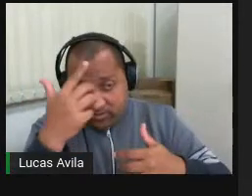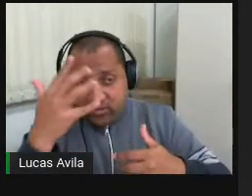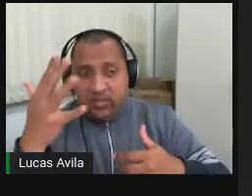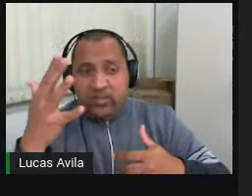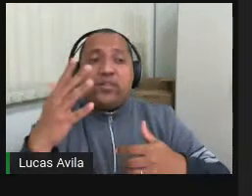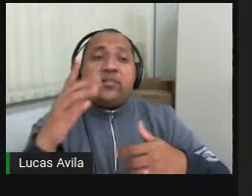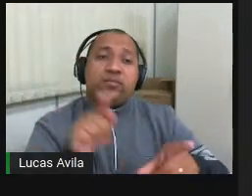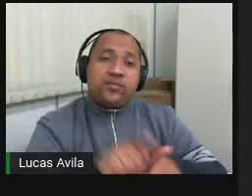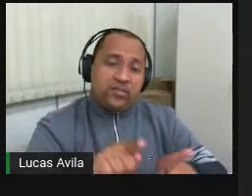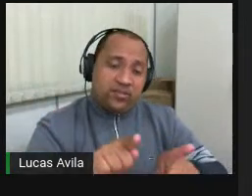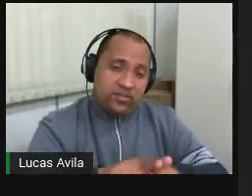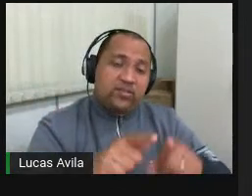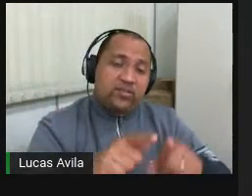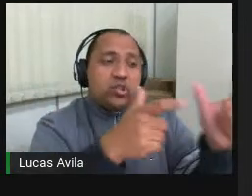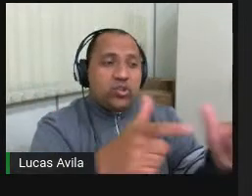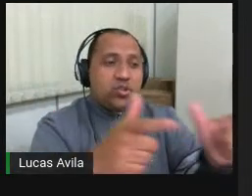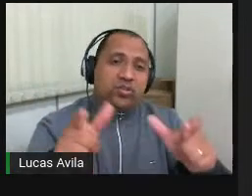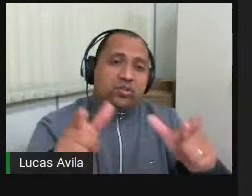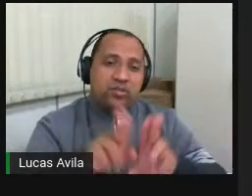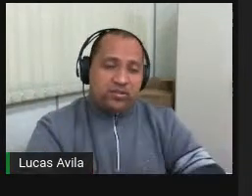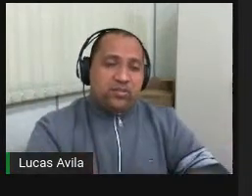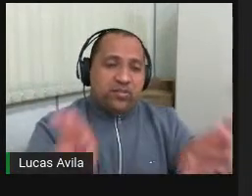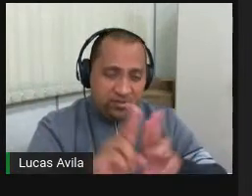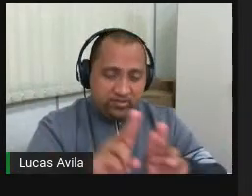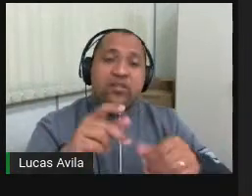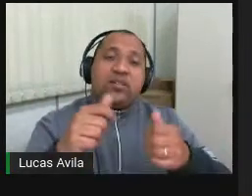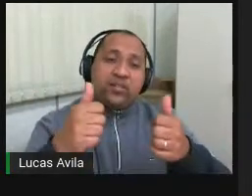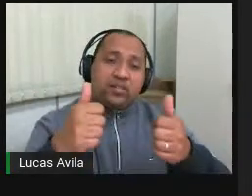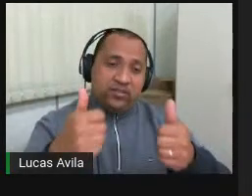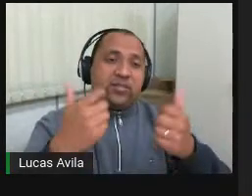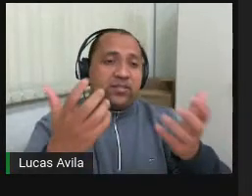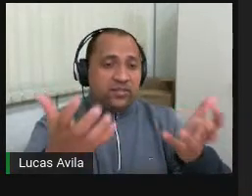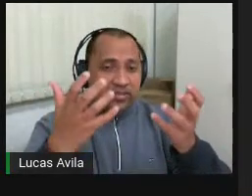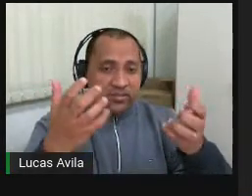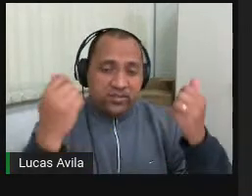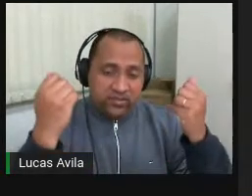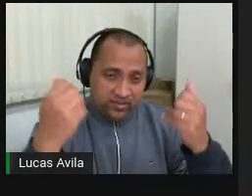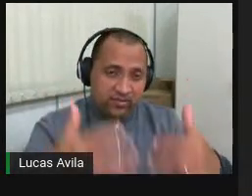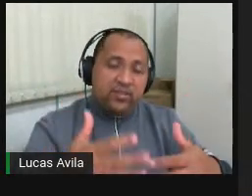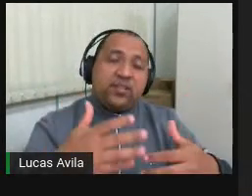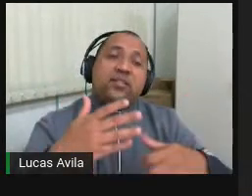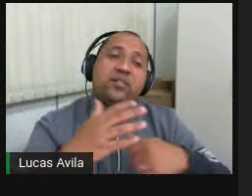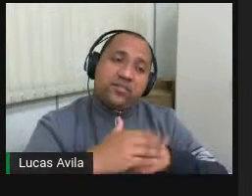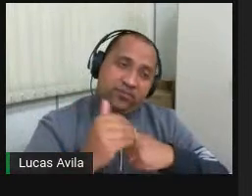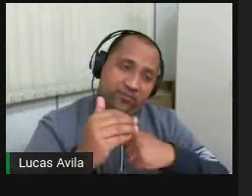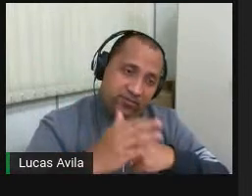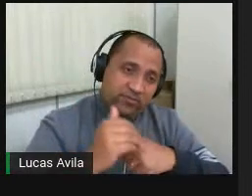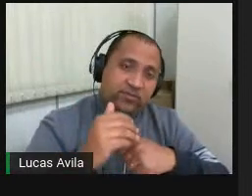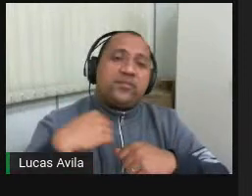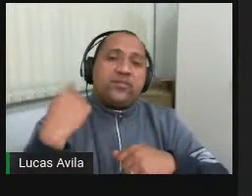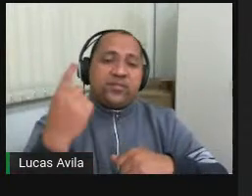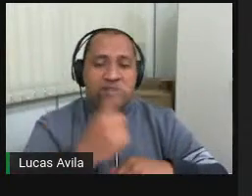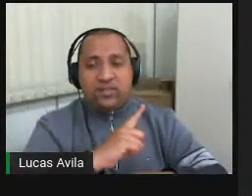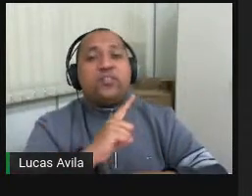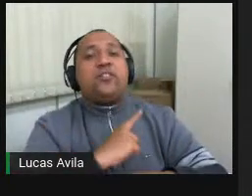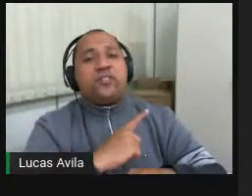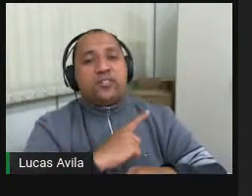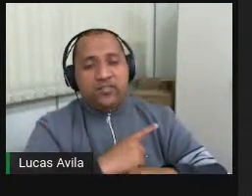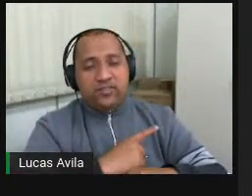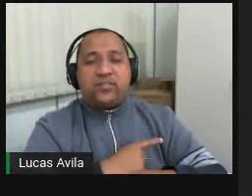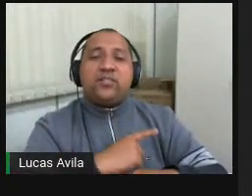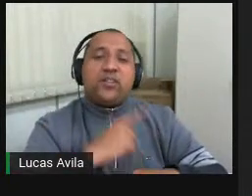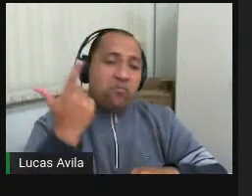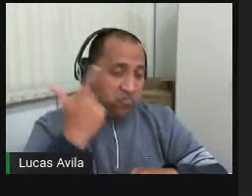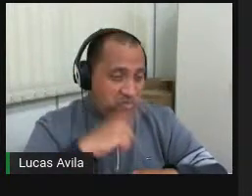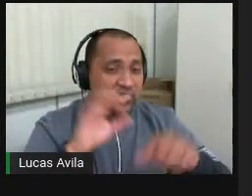demais universidades. Então, era isso que eu queria dizer e sensibilizá-los. Nós temos essa grande